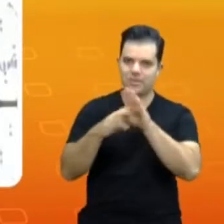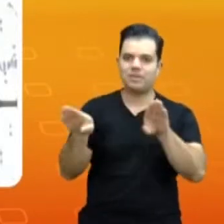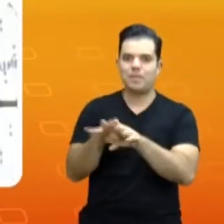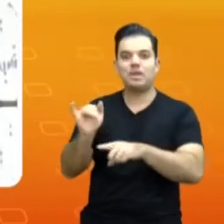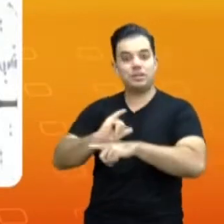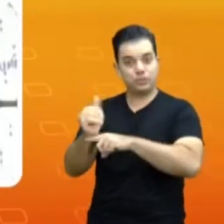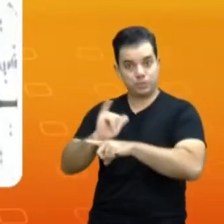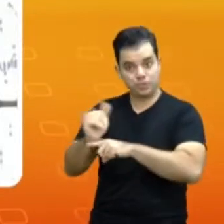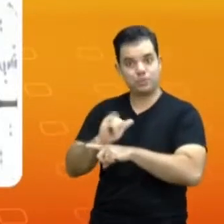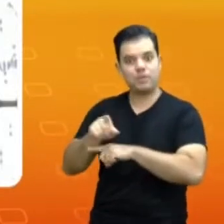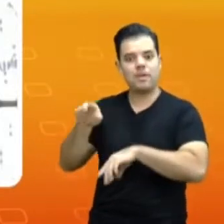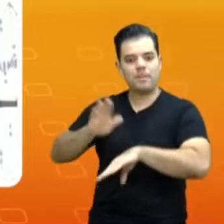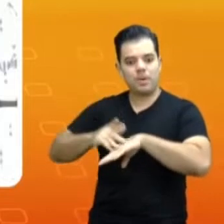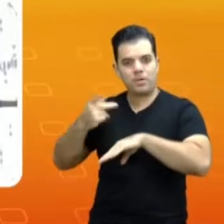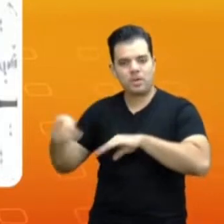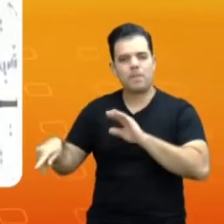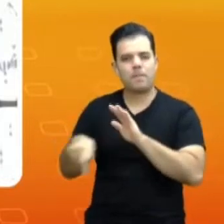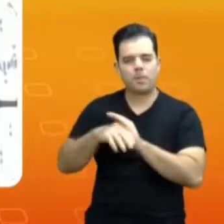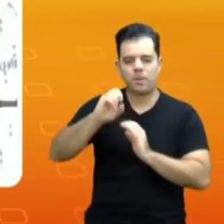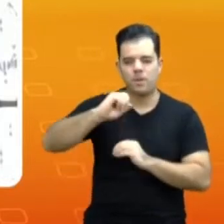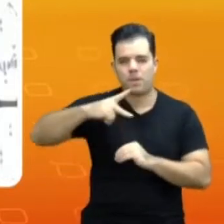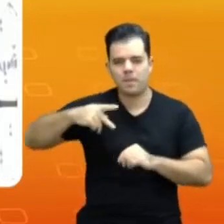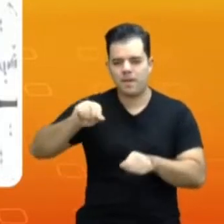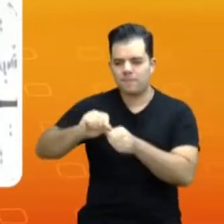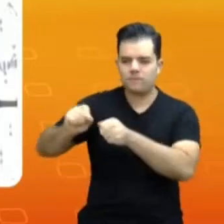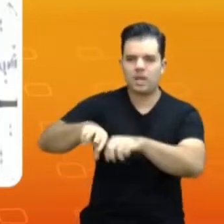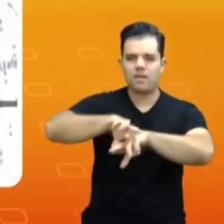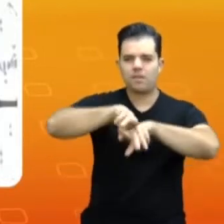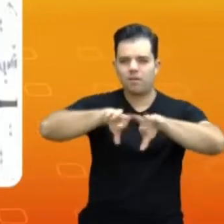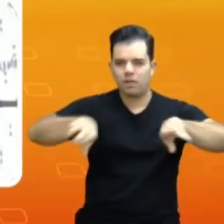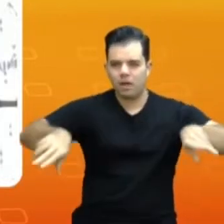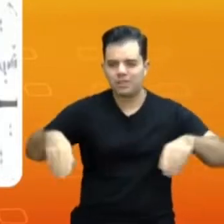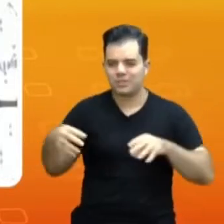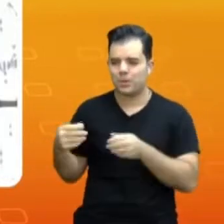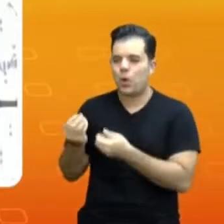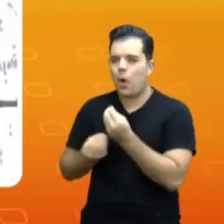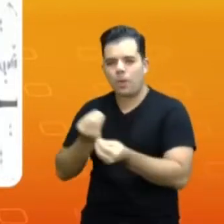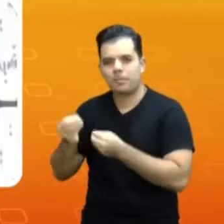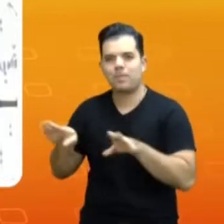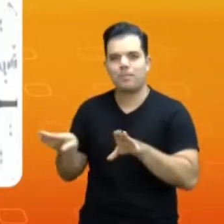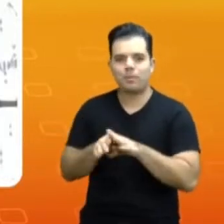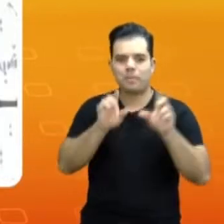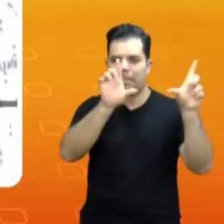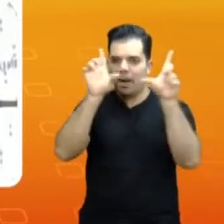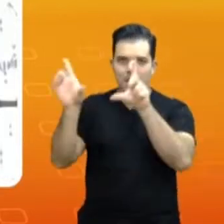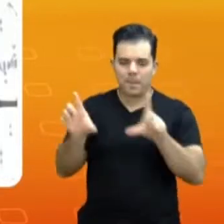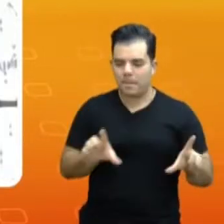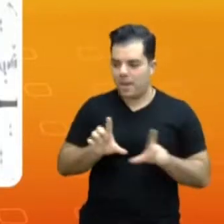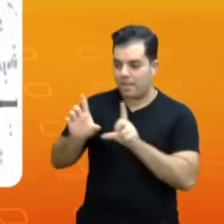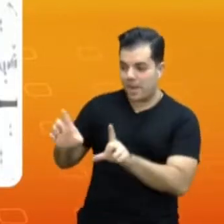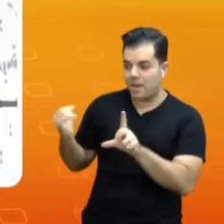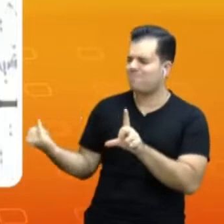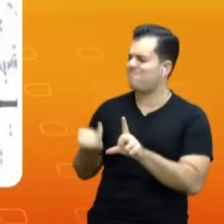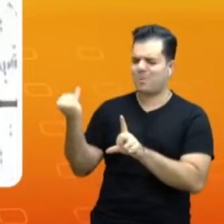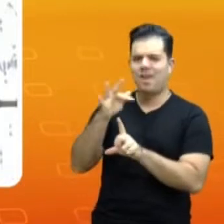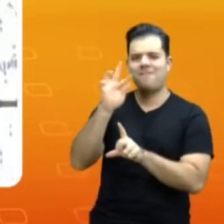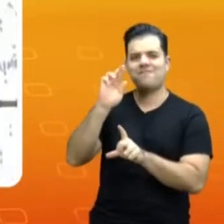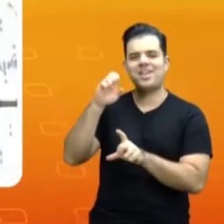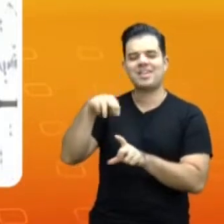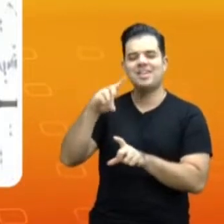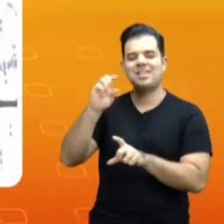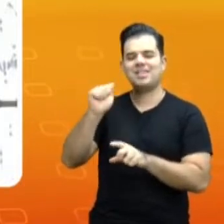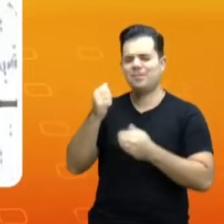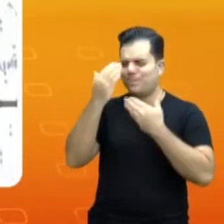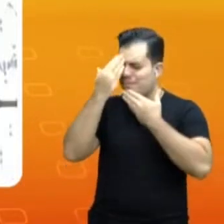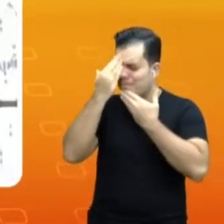trazer esse lado operacional junto com todos nós aqui nessa mesa importante sobre as Olimpíadas. Fernanda, tudo bem? Boa